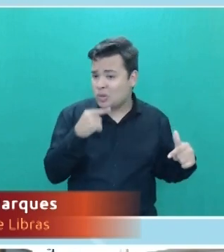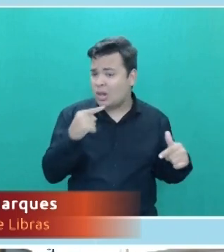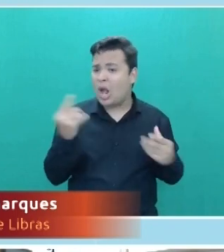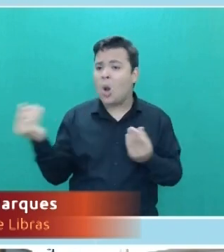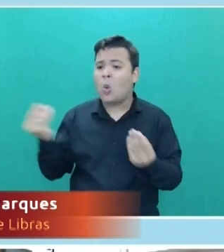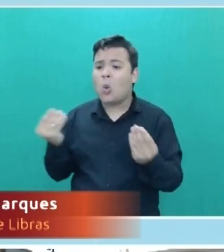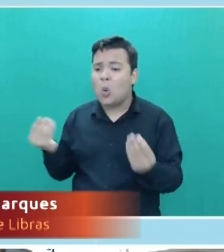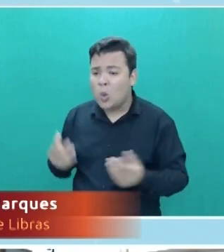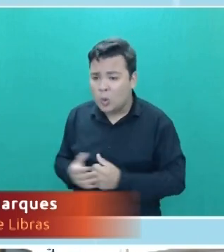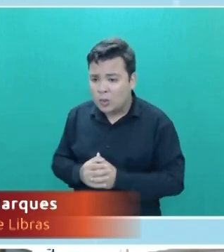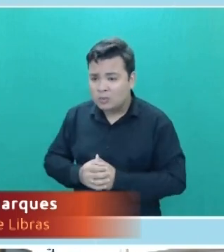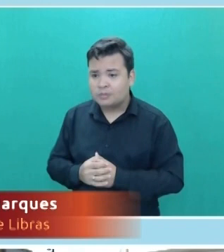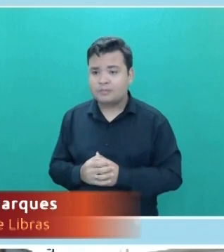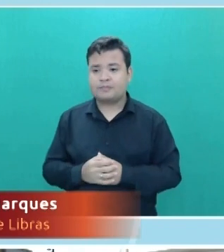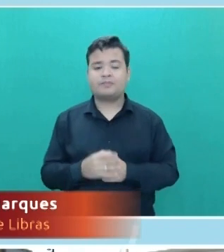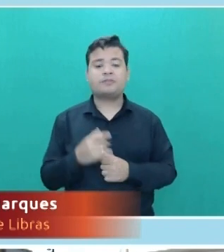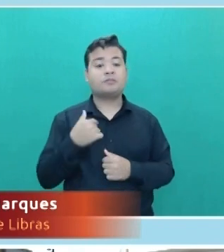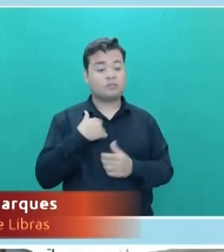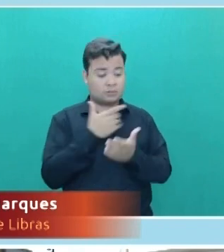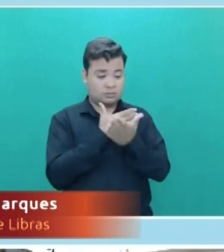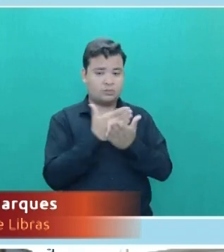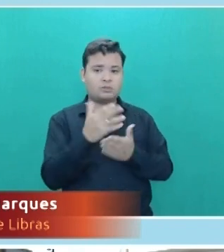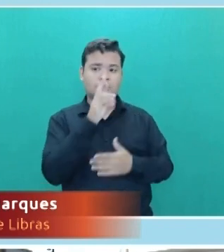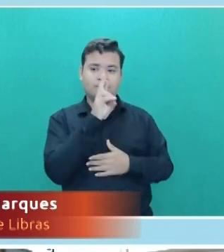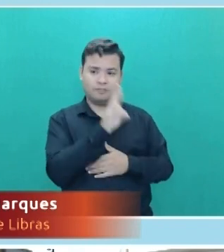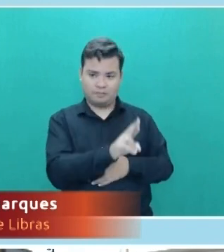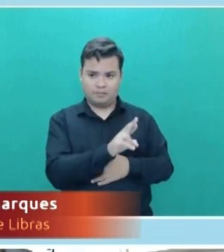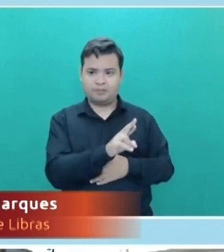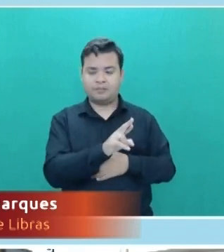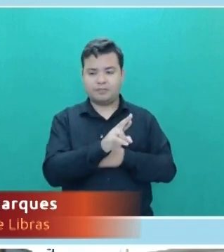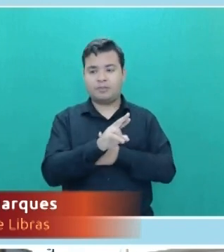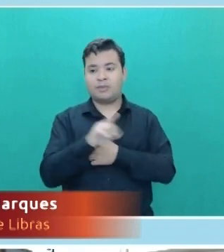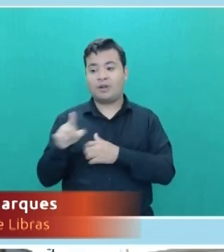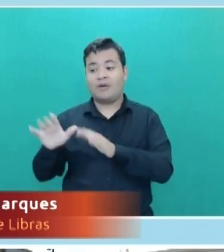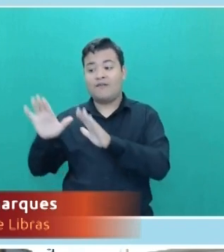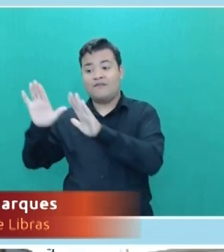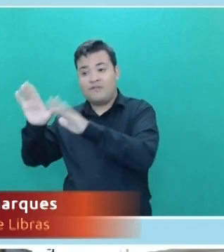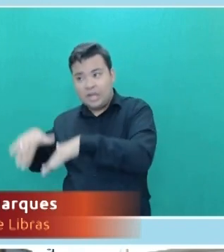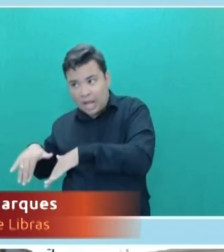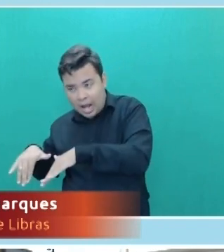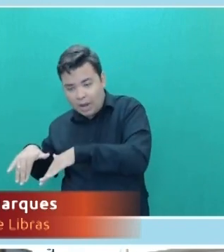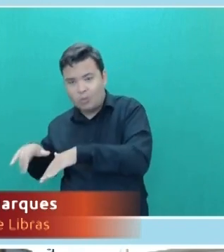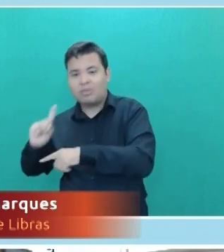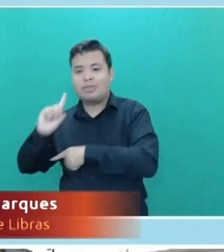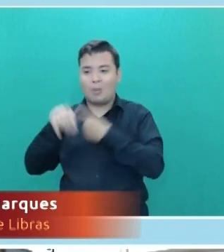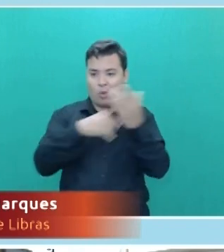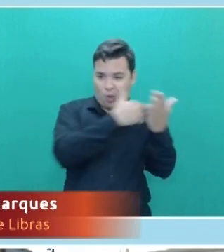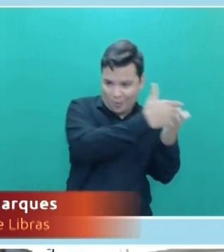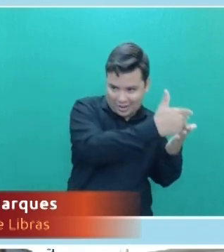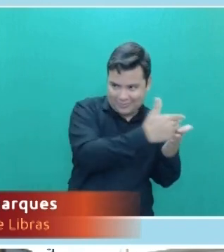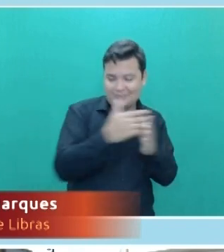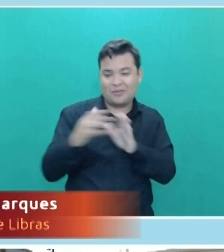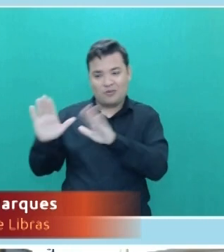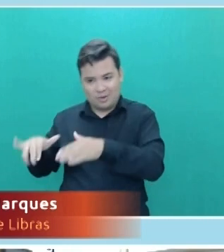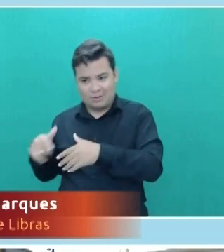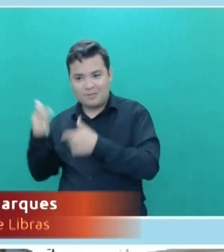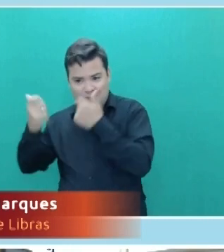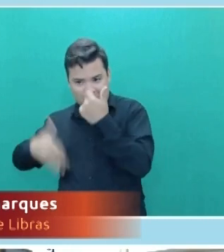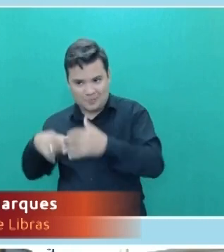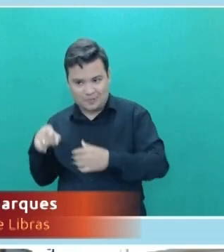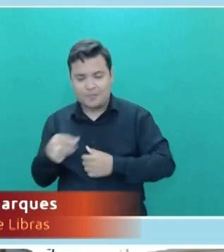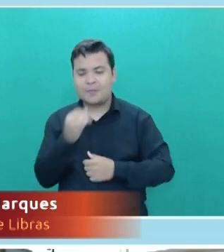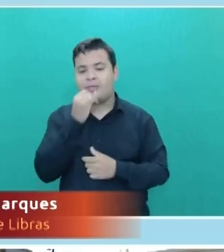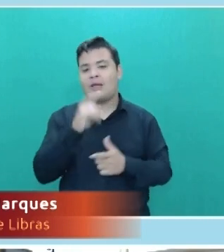vou começar respondendo a sua pergunta ao contrário, da parte final para frente. Essa questão de falar que depois não